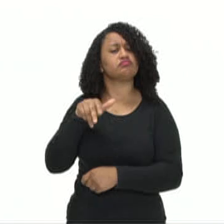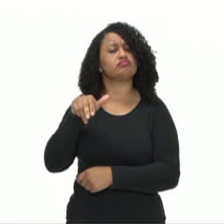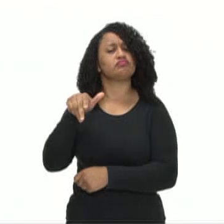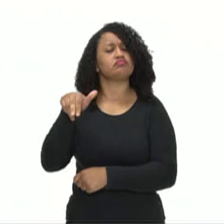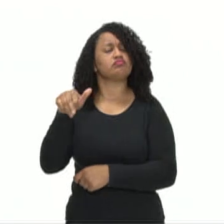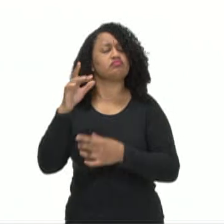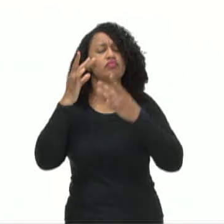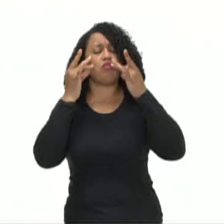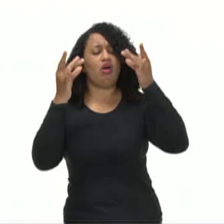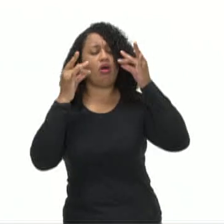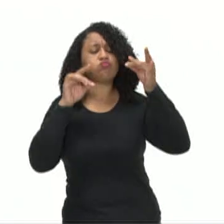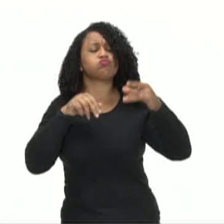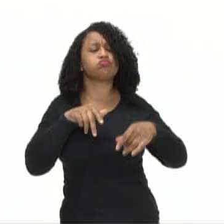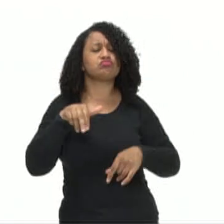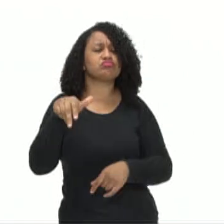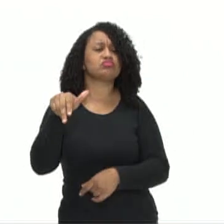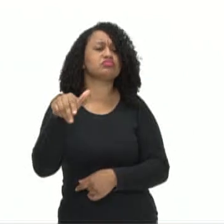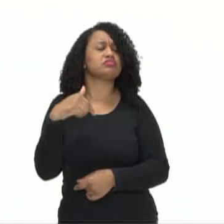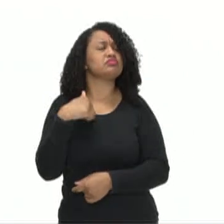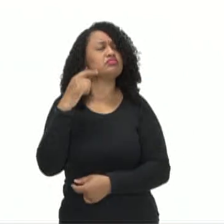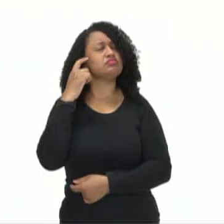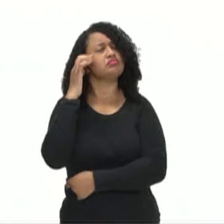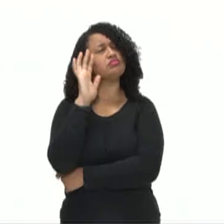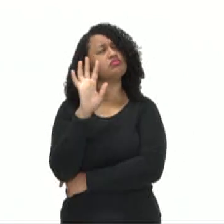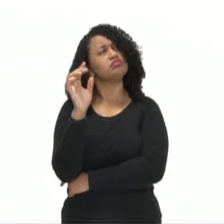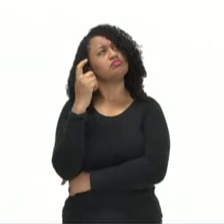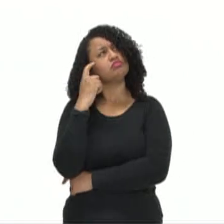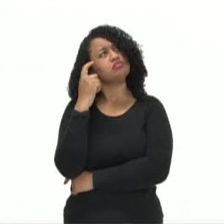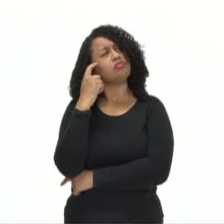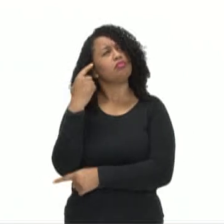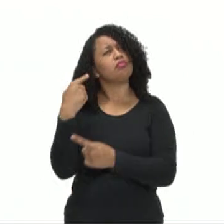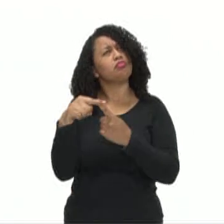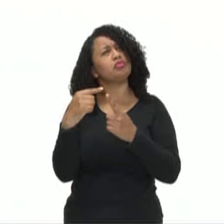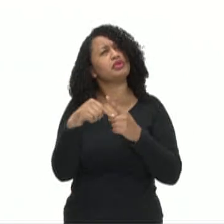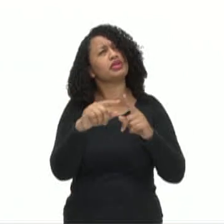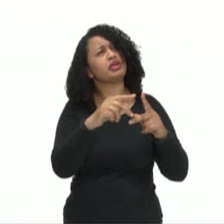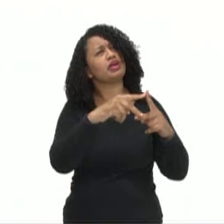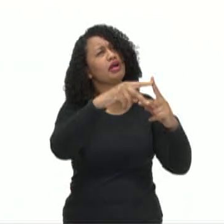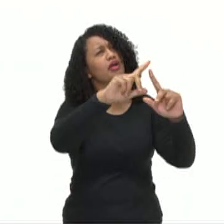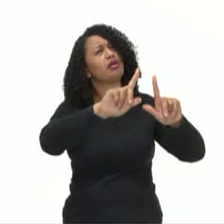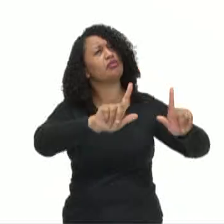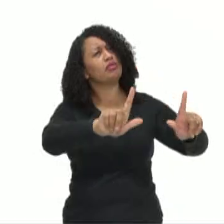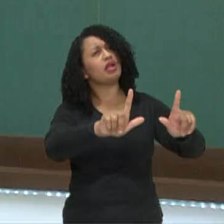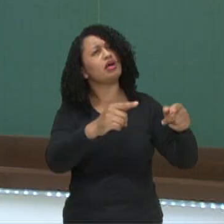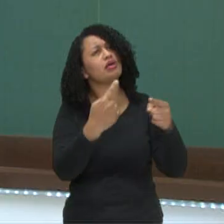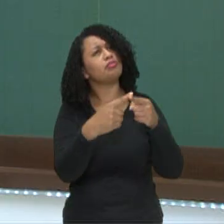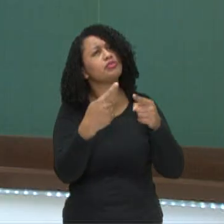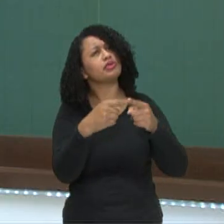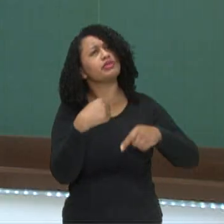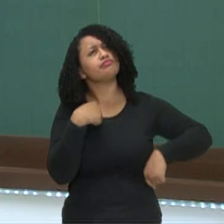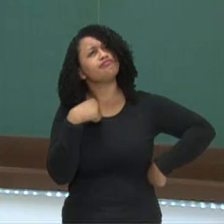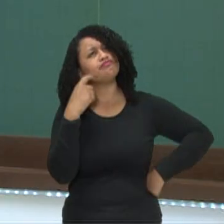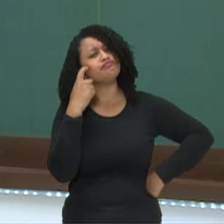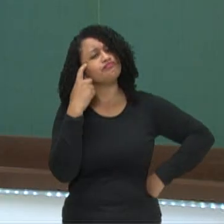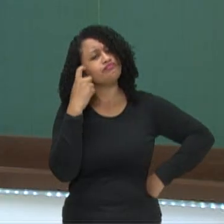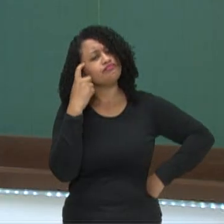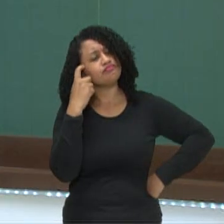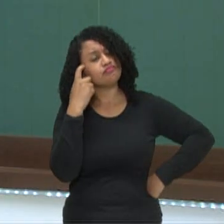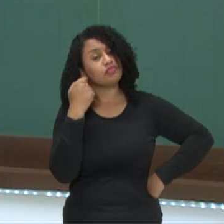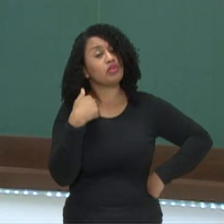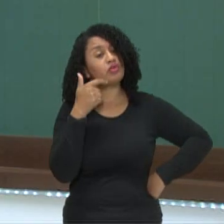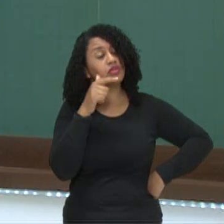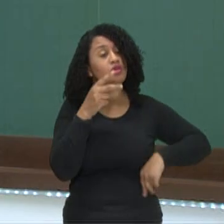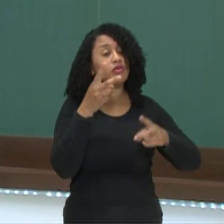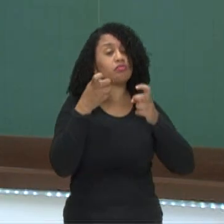caminhando e ele pensa: para que o cartaz? Isso mesmo. Então, conseguiu perceber o humor,